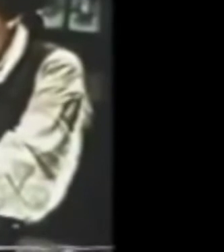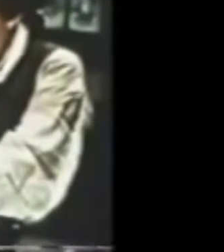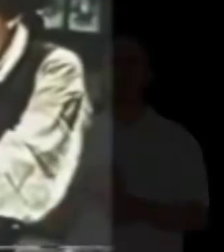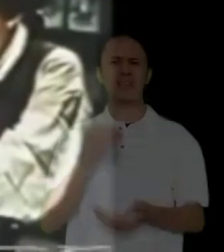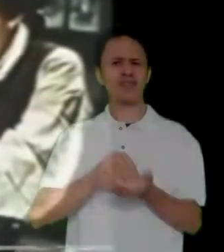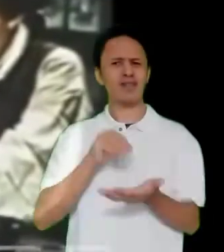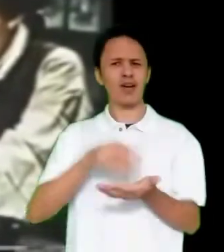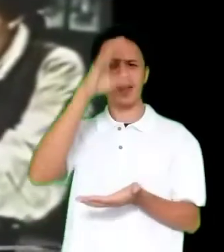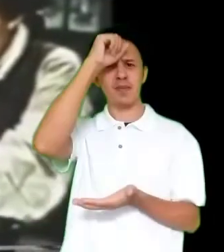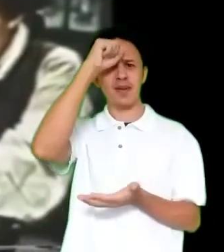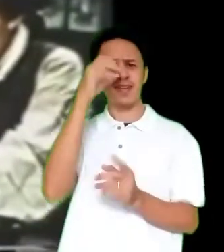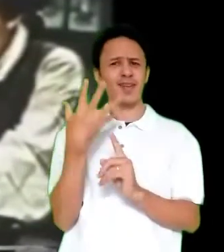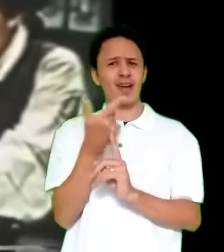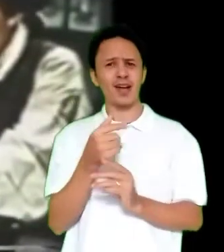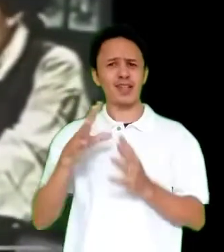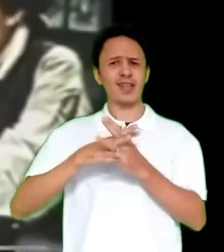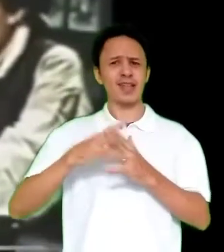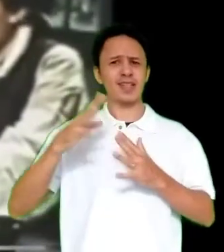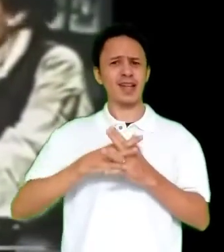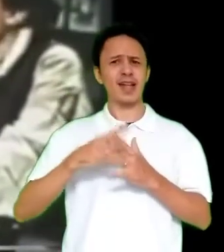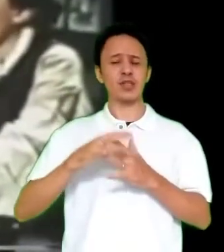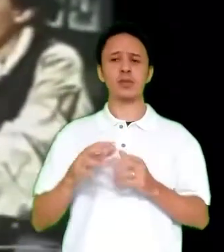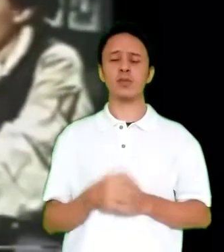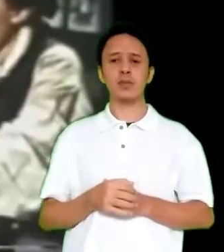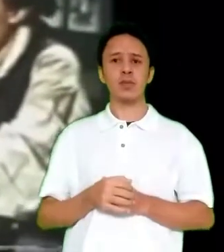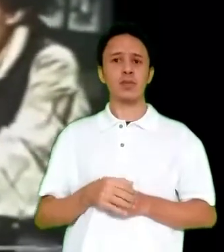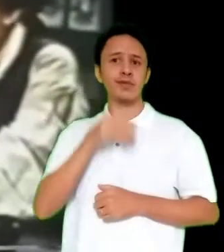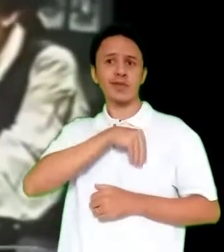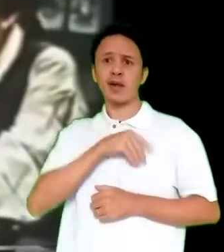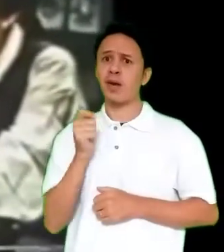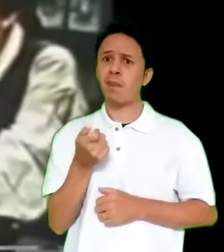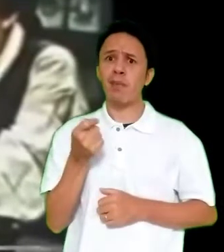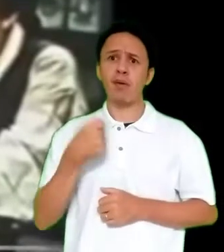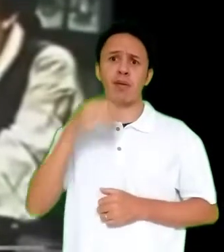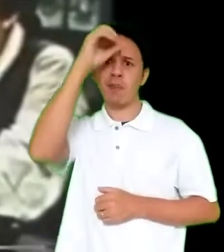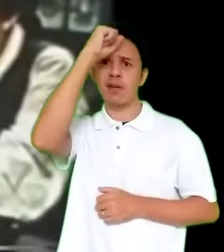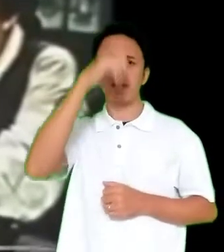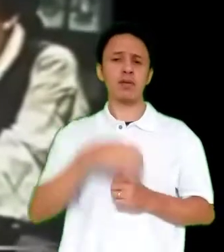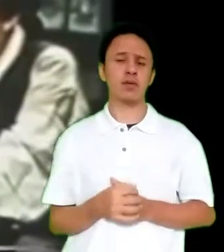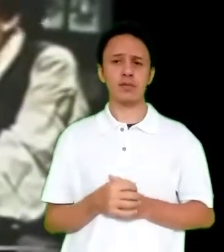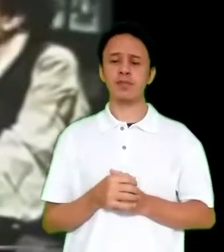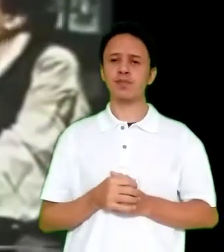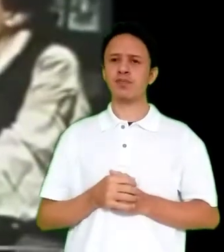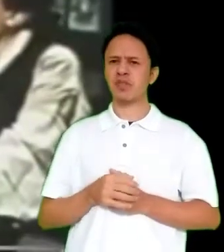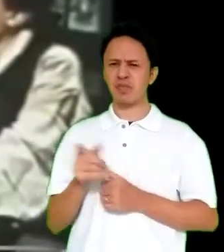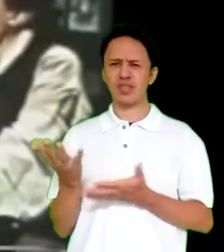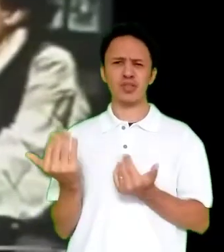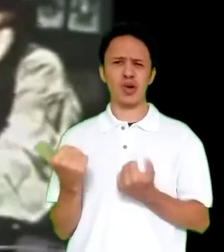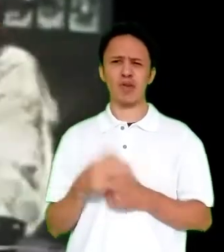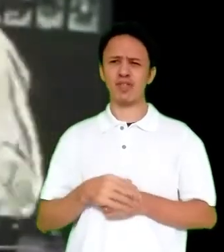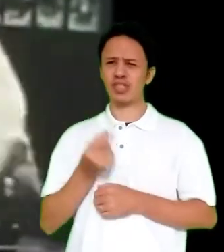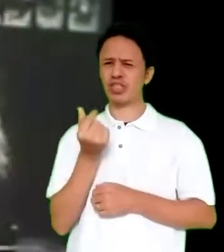Há muito ainda para você aprender na arte da tecelagem. O pagamento é muito pouco para o aprendiz. Dinheiro não é uma coisa boa no bolso dos